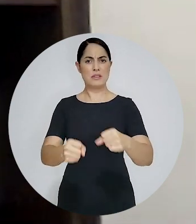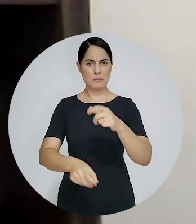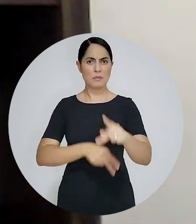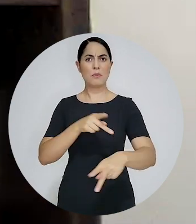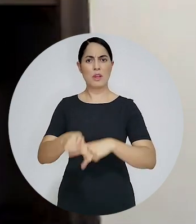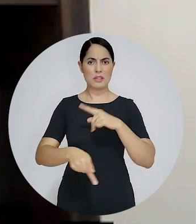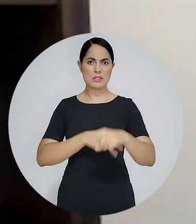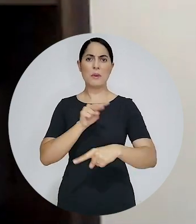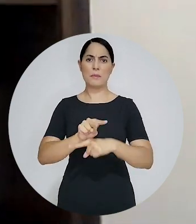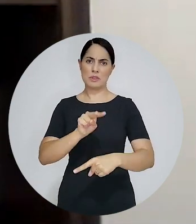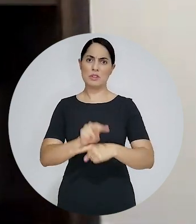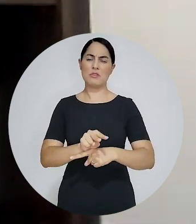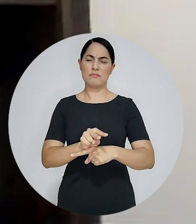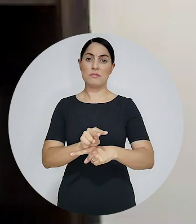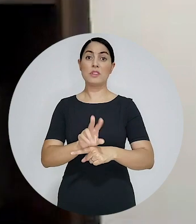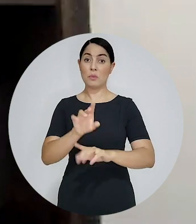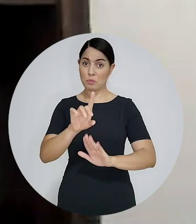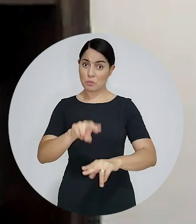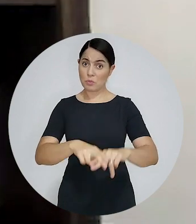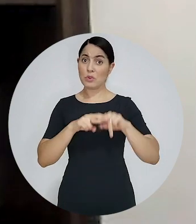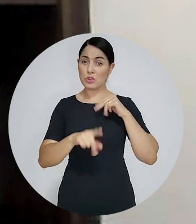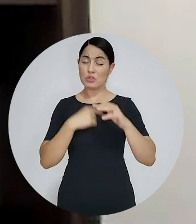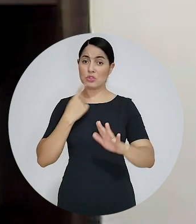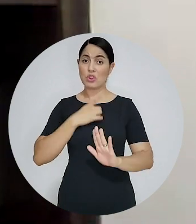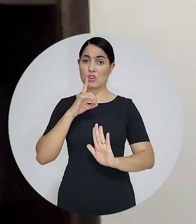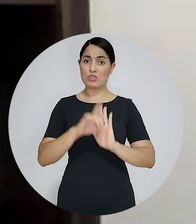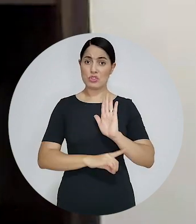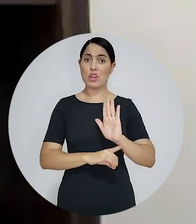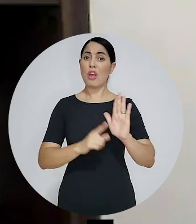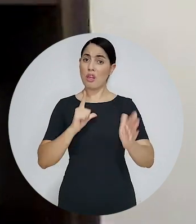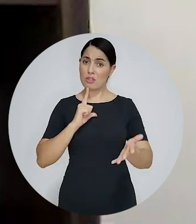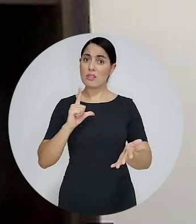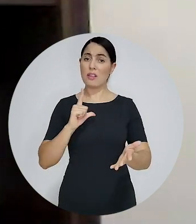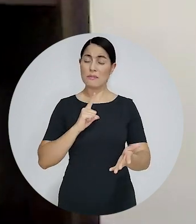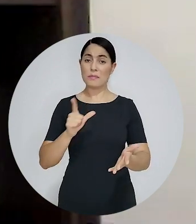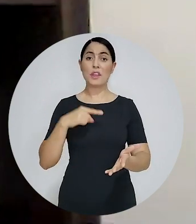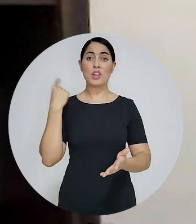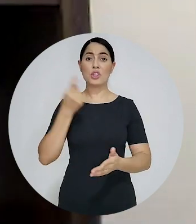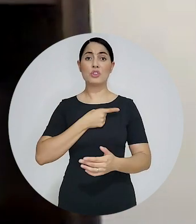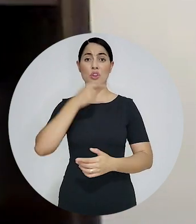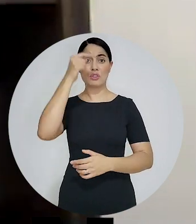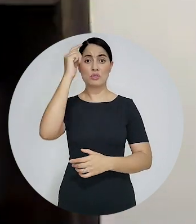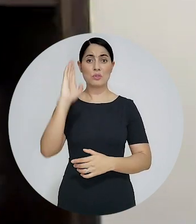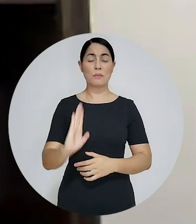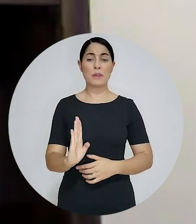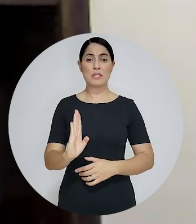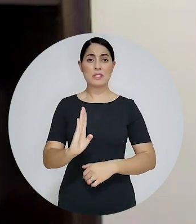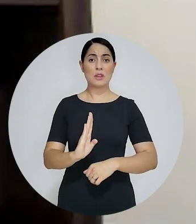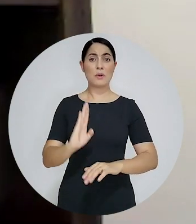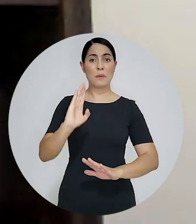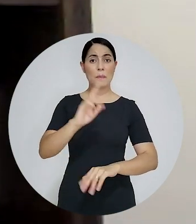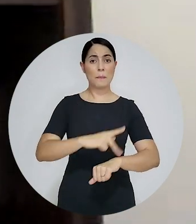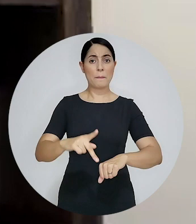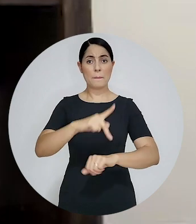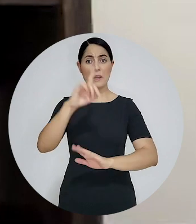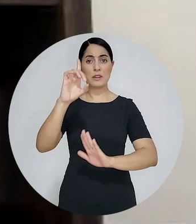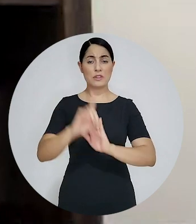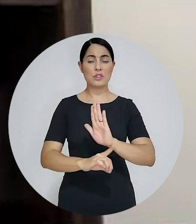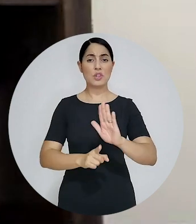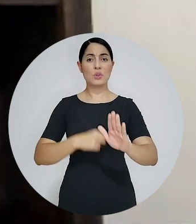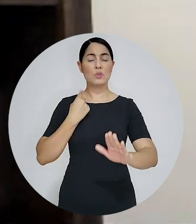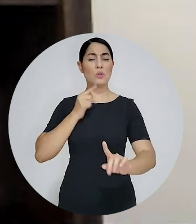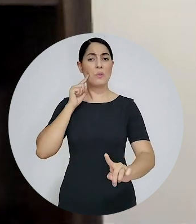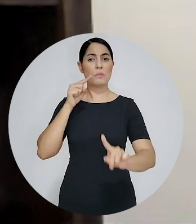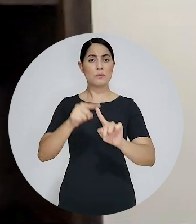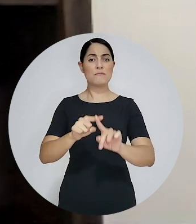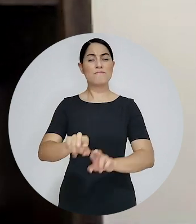advogados. E é por isso que nós temos prerrogativas, e é por isso que no Estado democrático de direito somos a esperança daqueles que